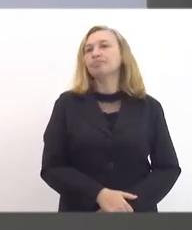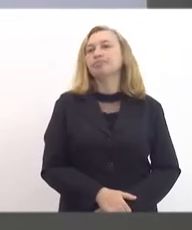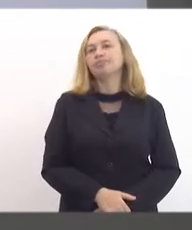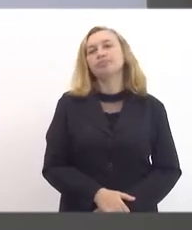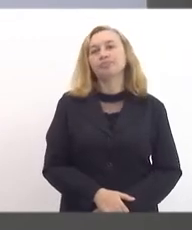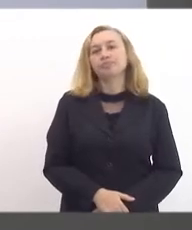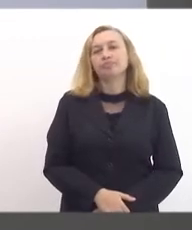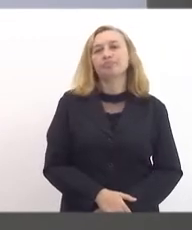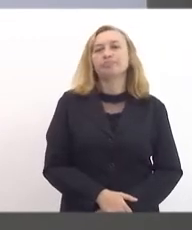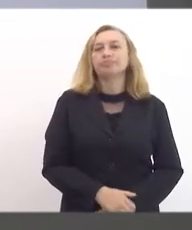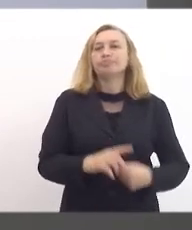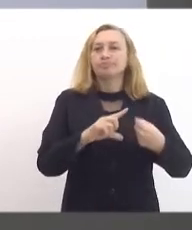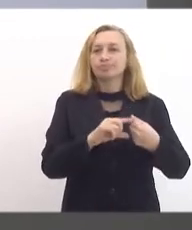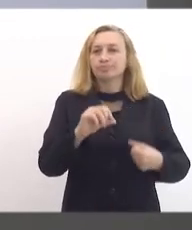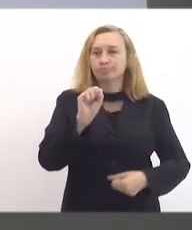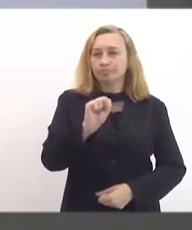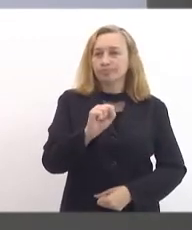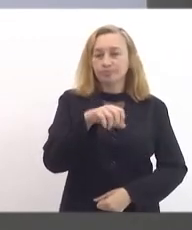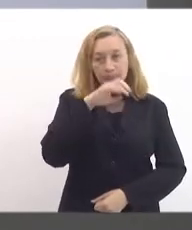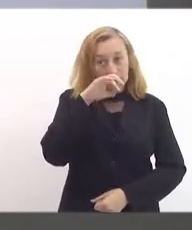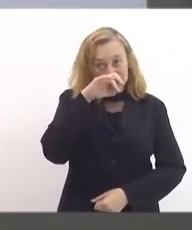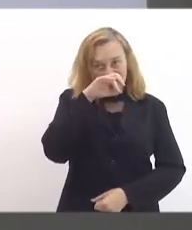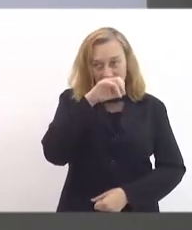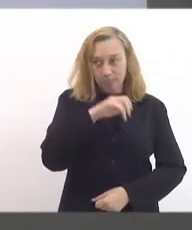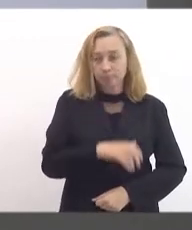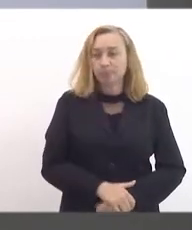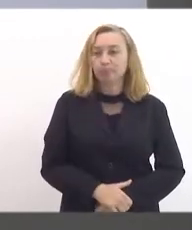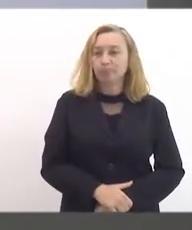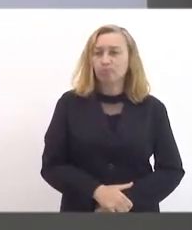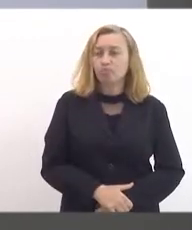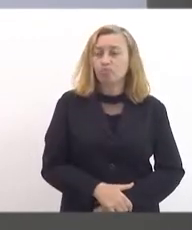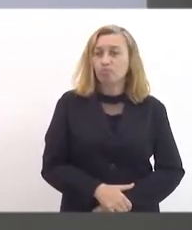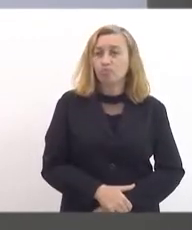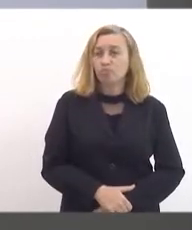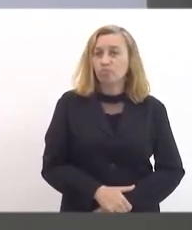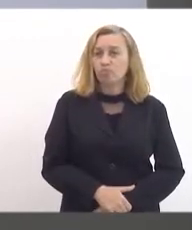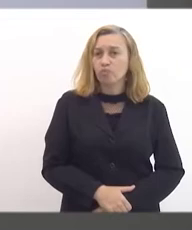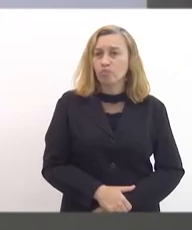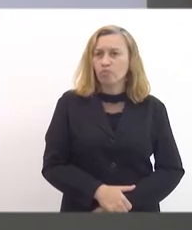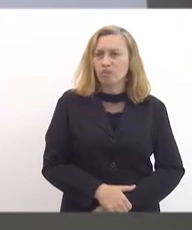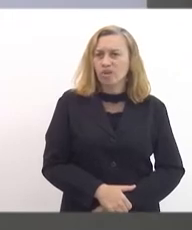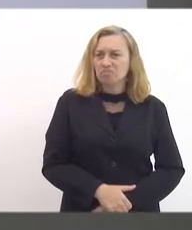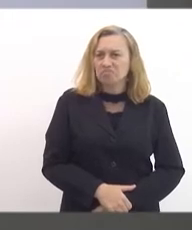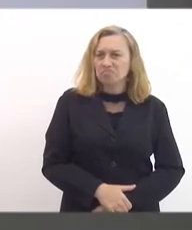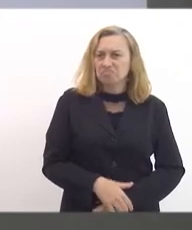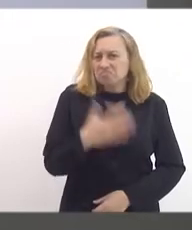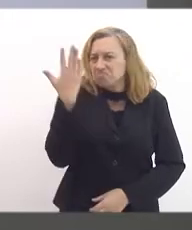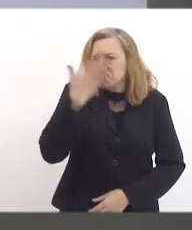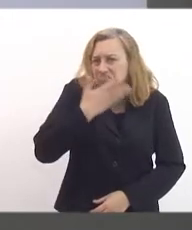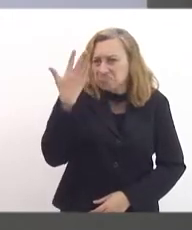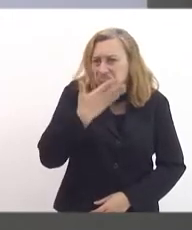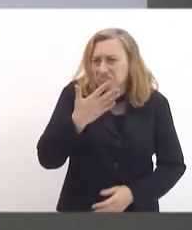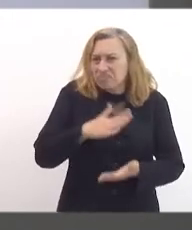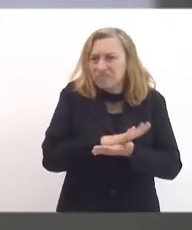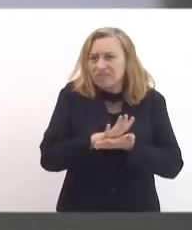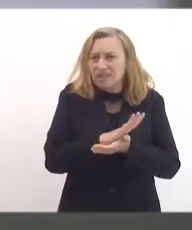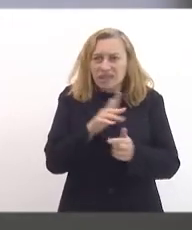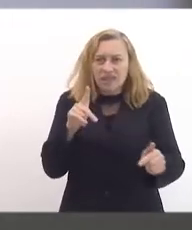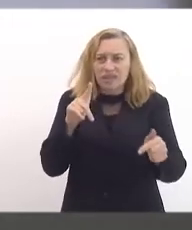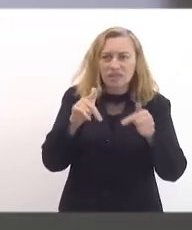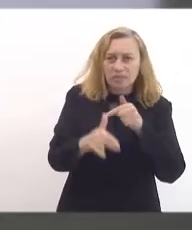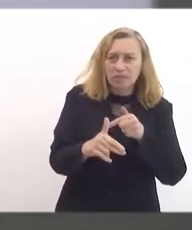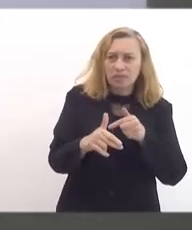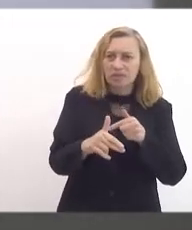dispositivo do artigo 8º tá a gente não enxerga nenhum dispositivo que permitisse